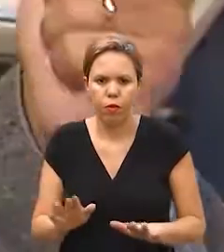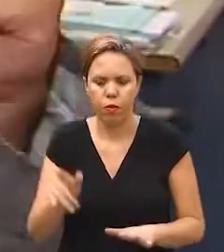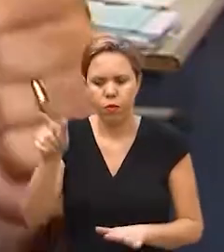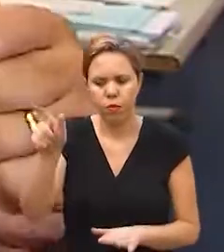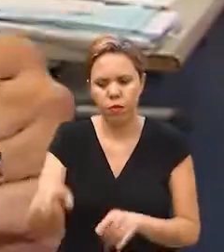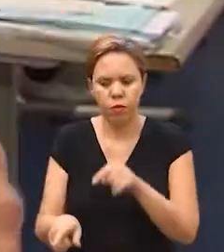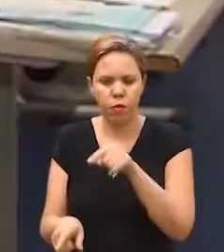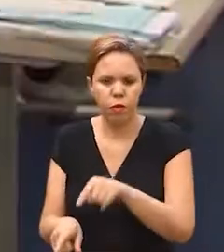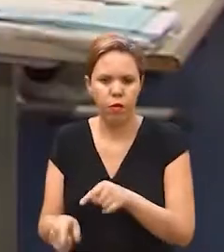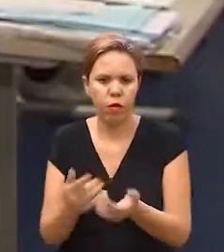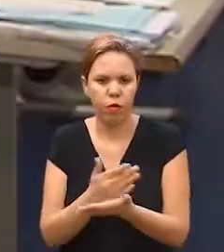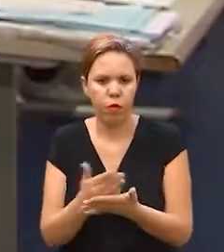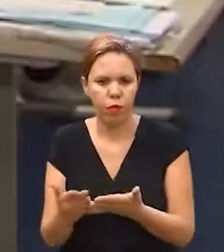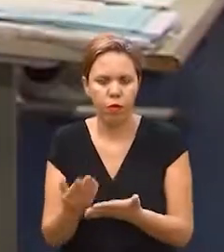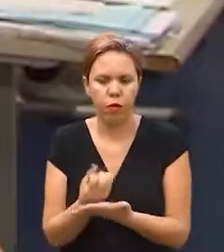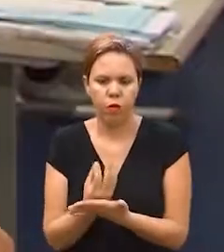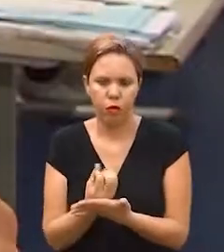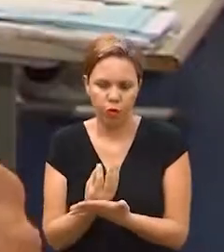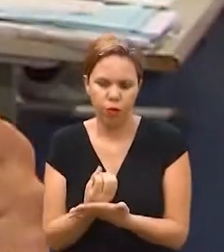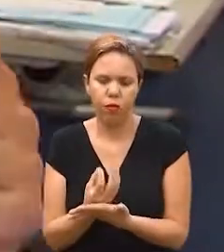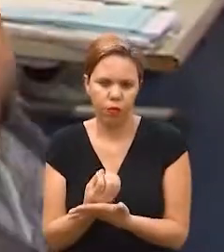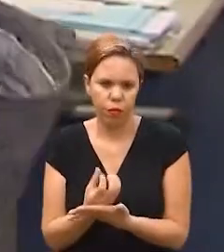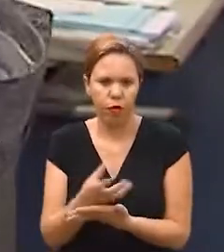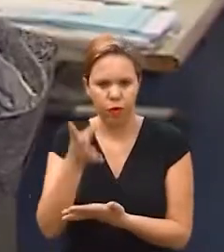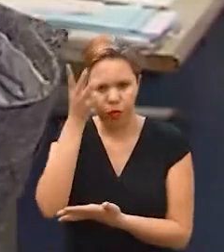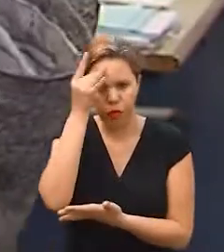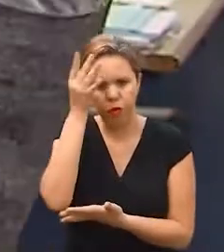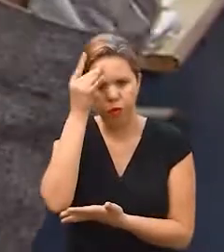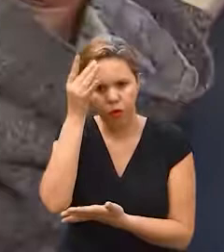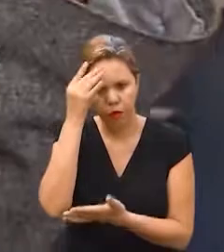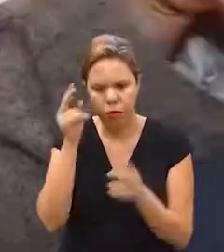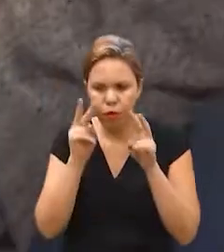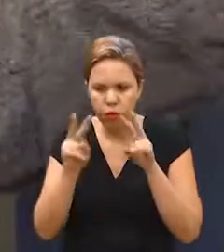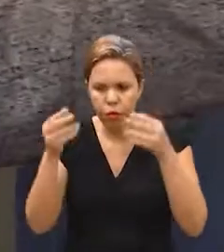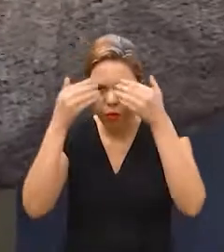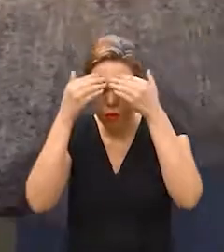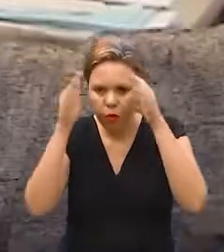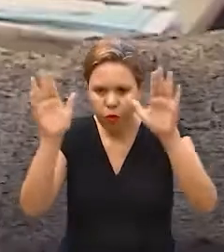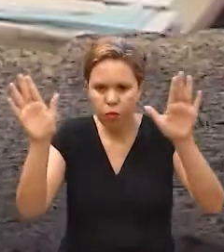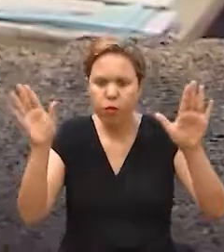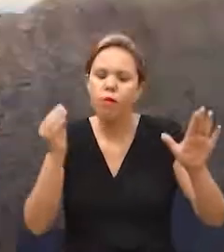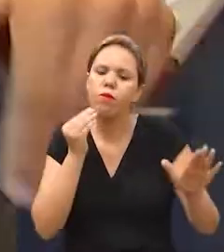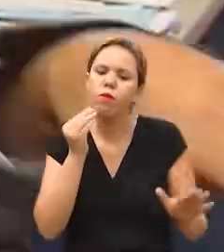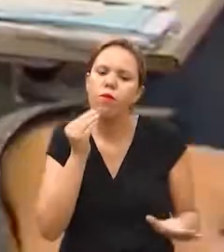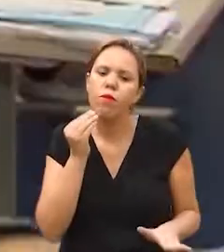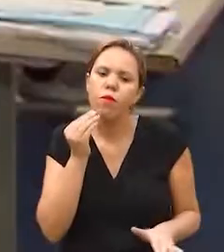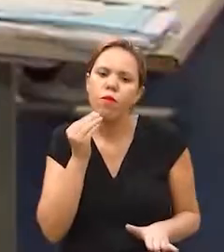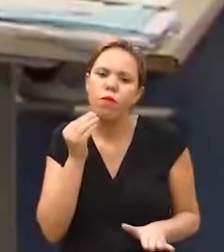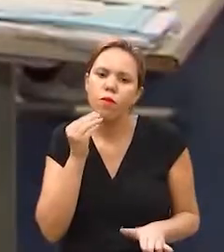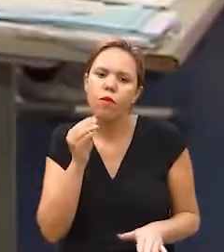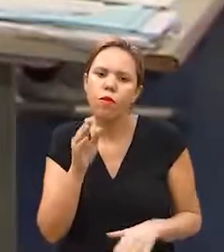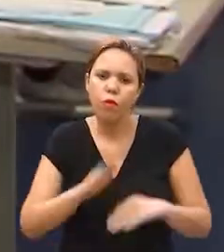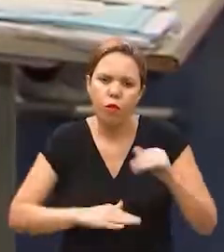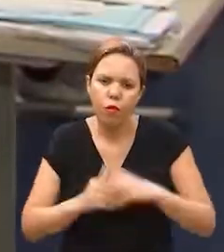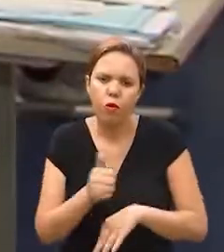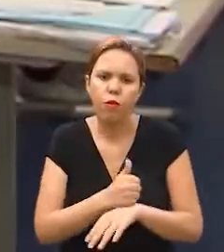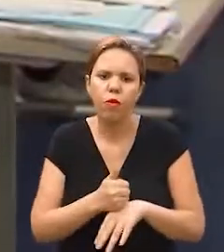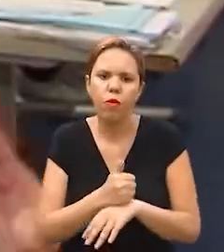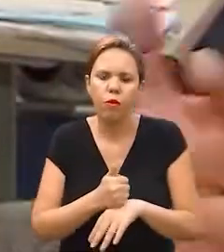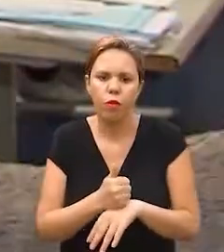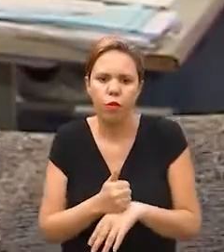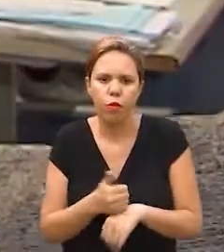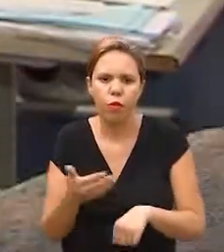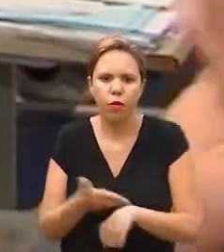pessoa, quando ela começa a se alfabetizar, aí acaba vislumbrando outras oportunidades, inclusive profissionais,